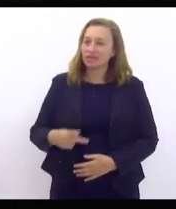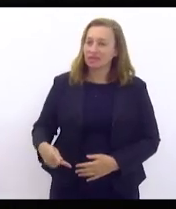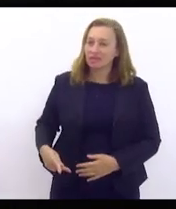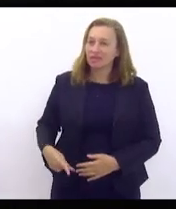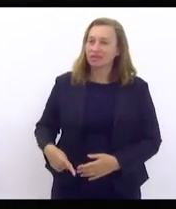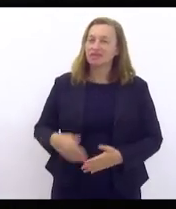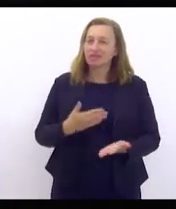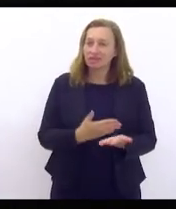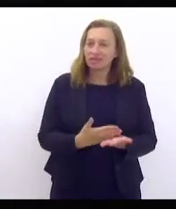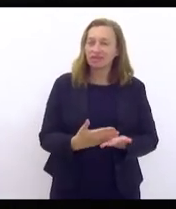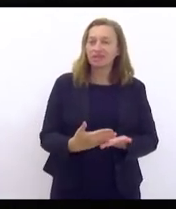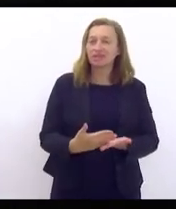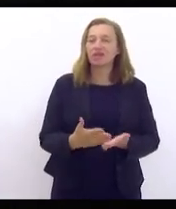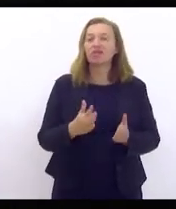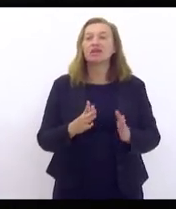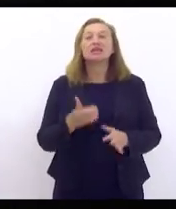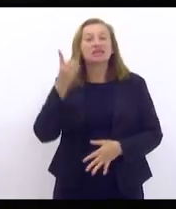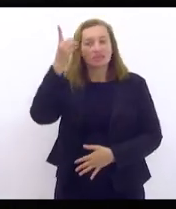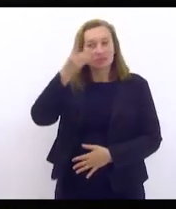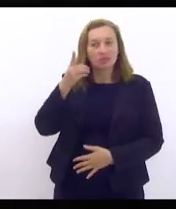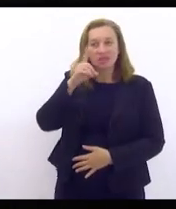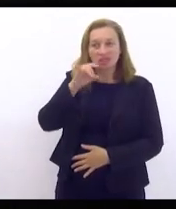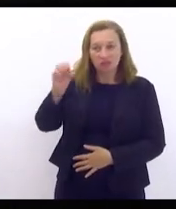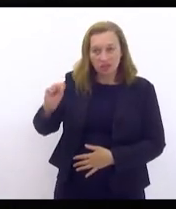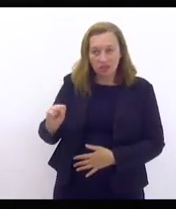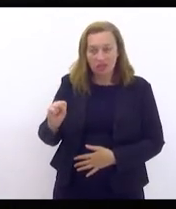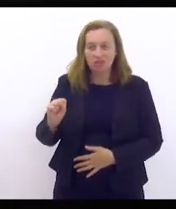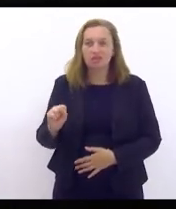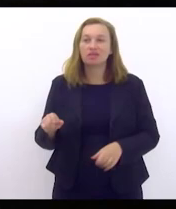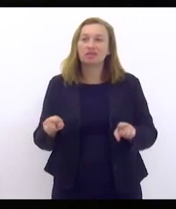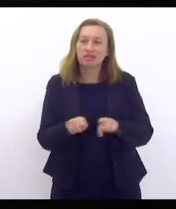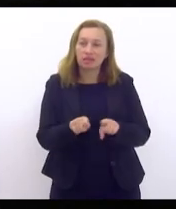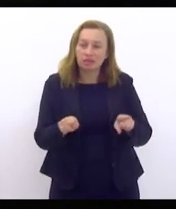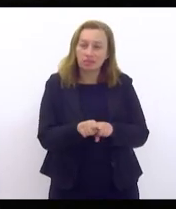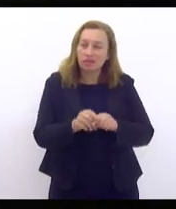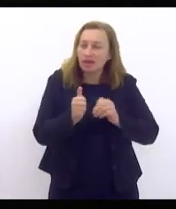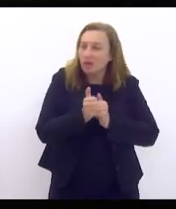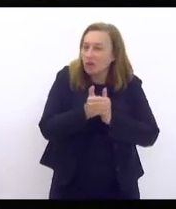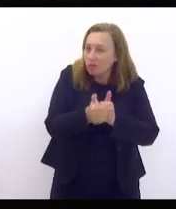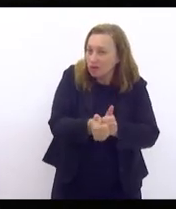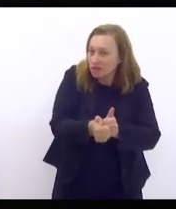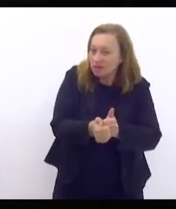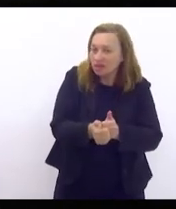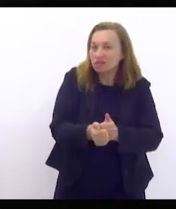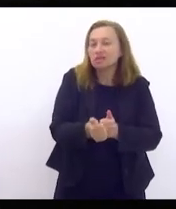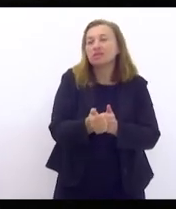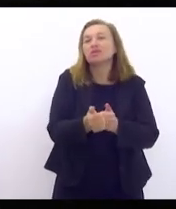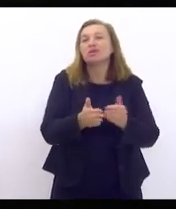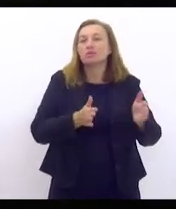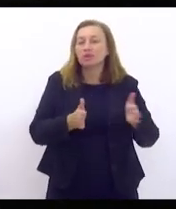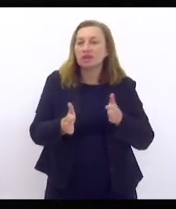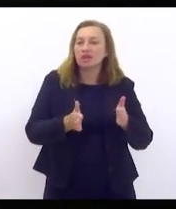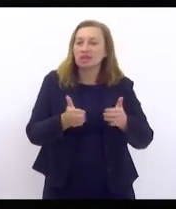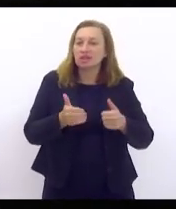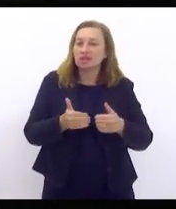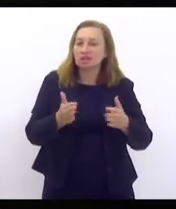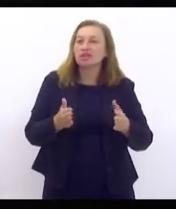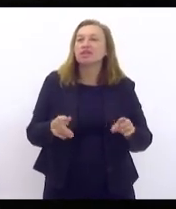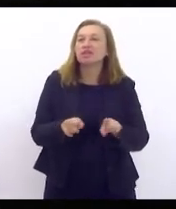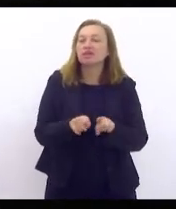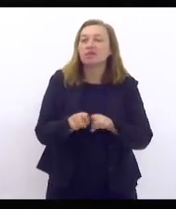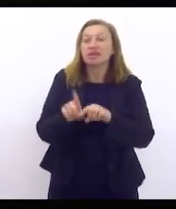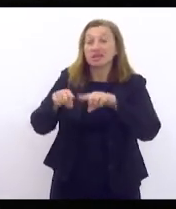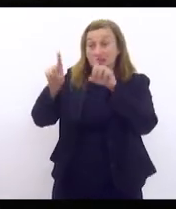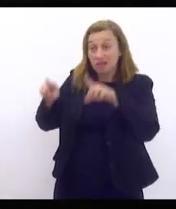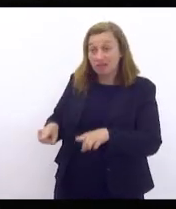Inicial Deputado Dionísio Lins Que também está acompanhando o expediente servidores